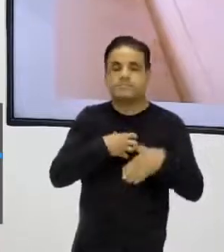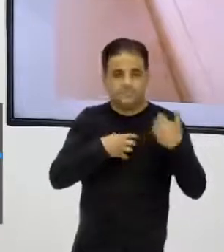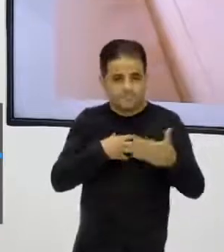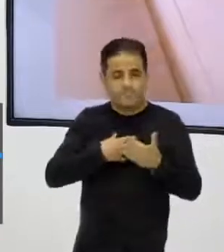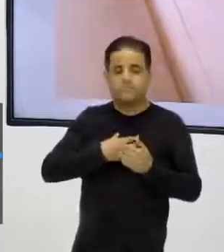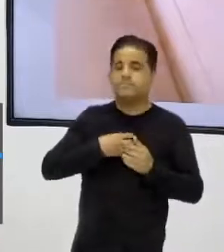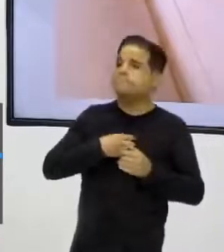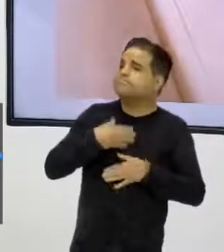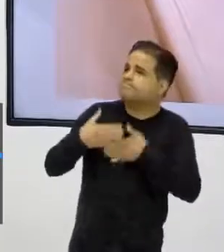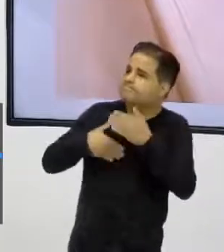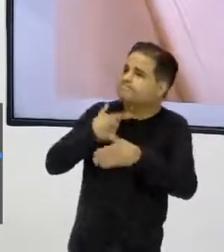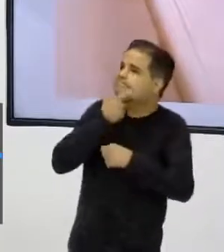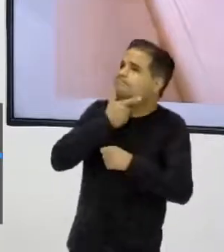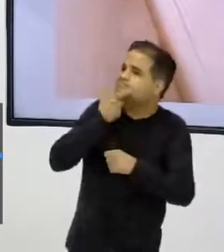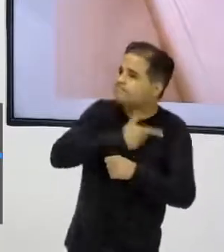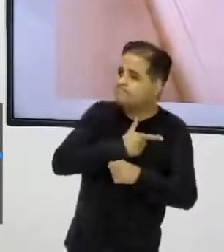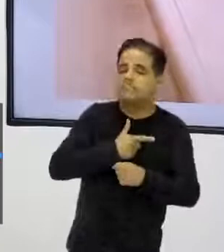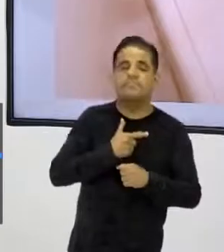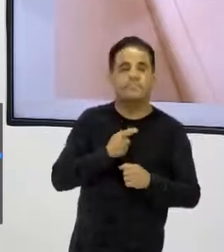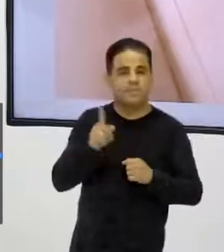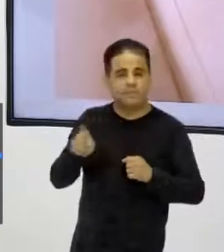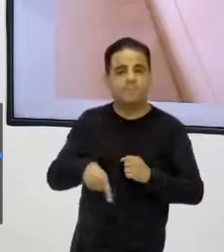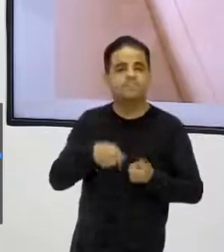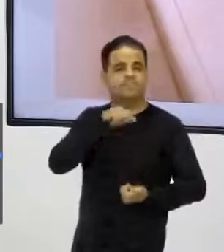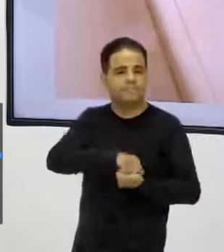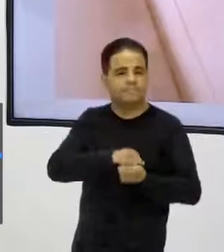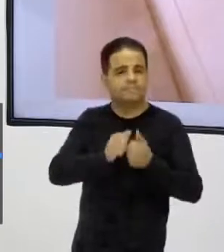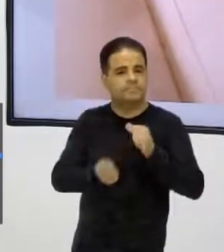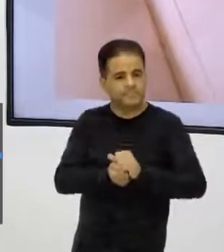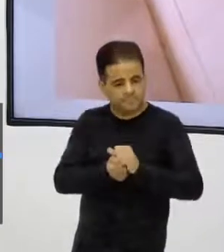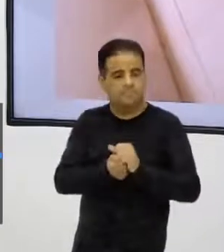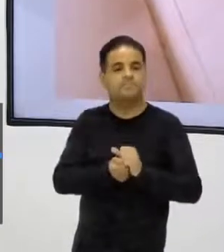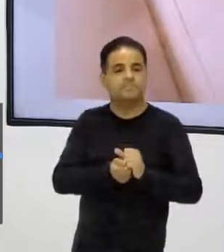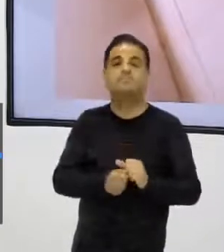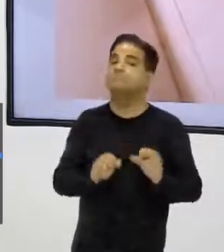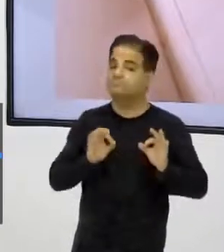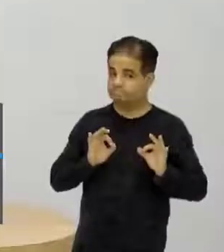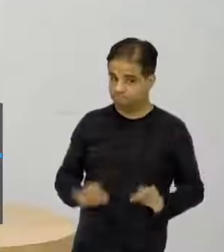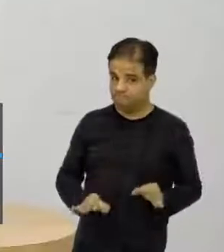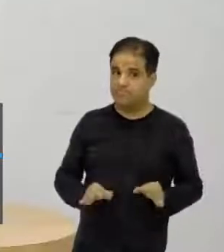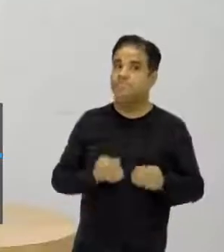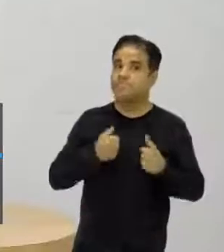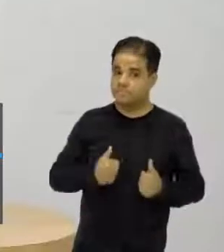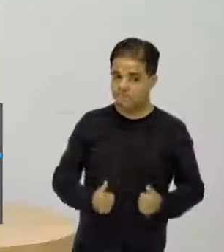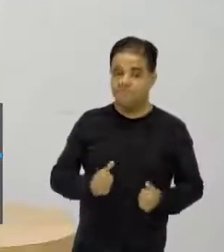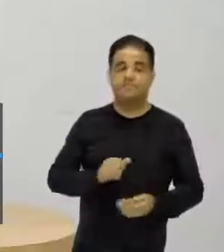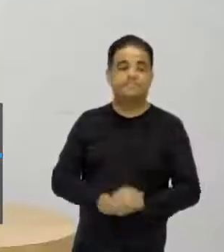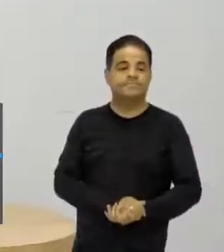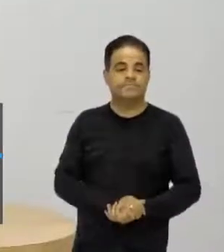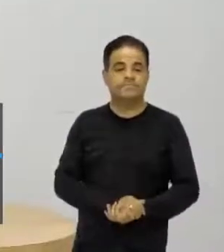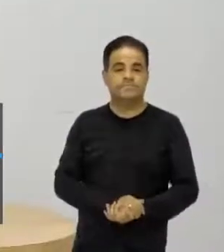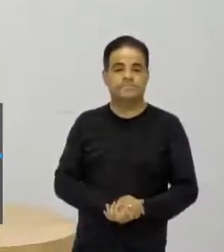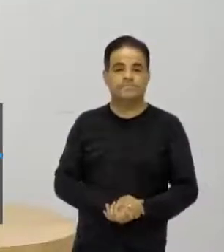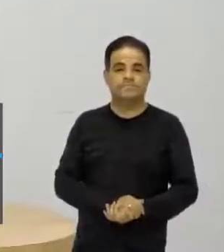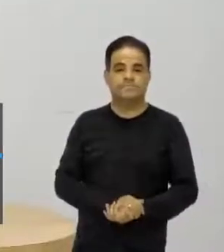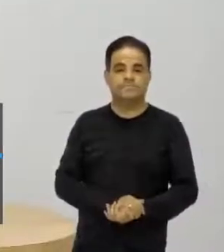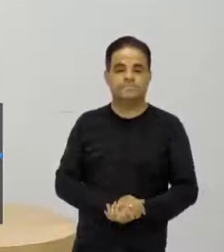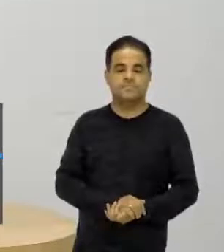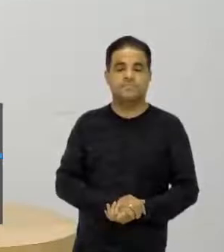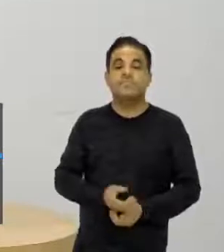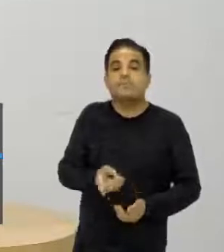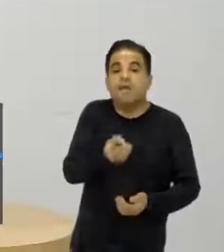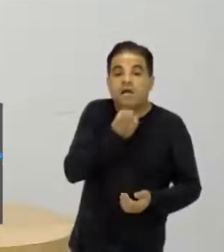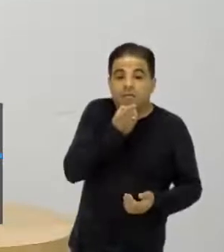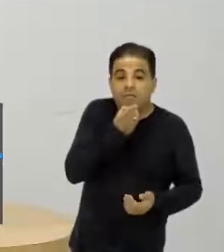espécie sobressair, né? Com relação à aptidão, né? Não com relação à força. É isso mesmo, muito bem, Giba. E aí, né, Darwin,